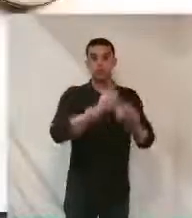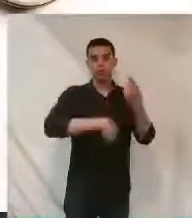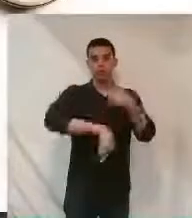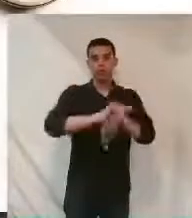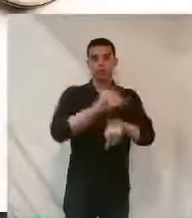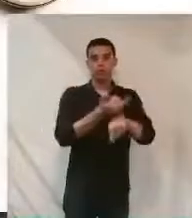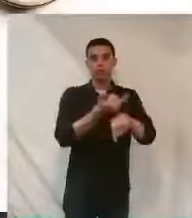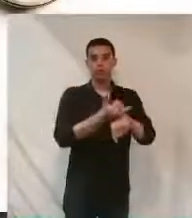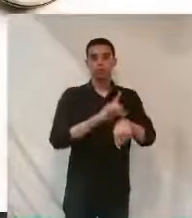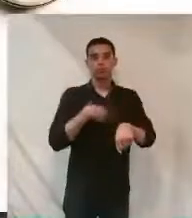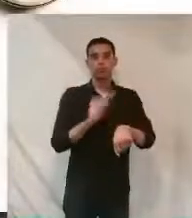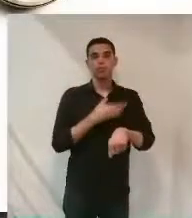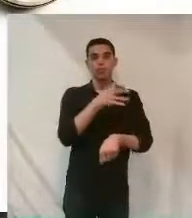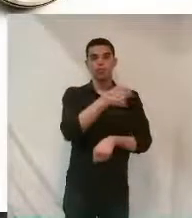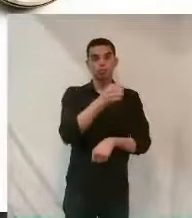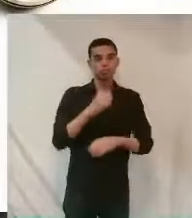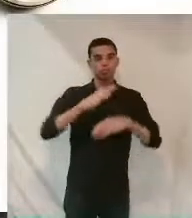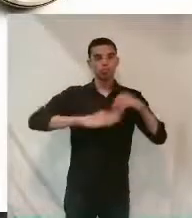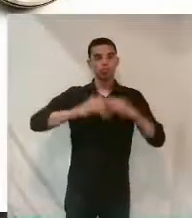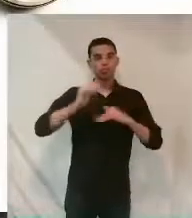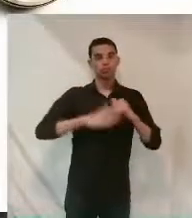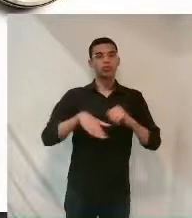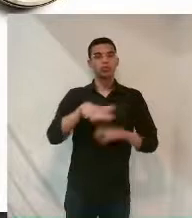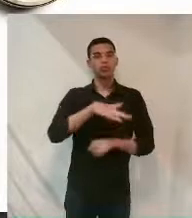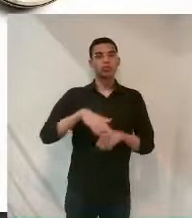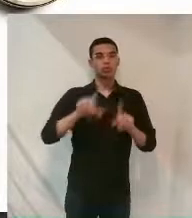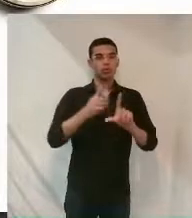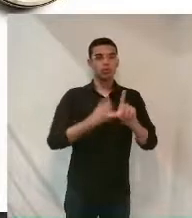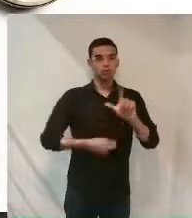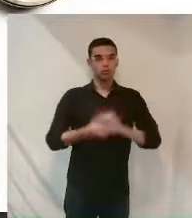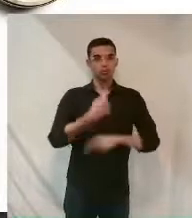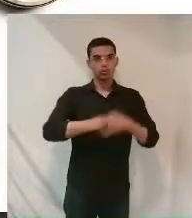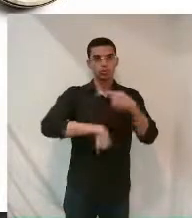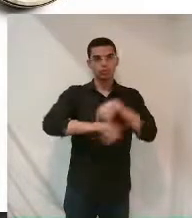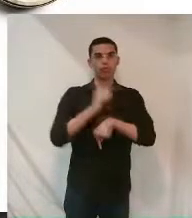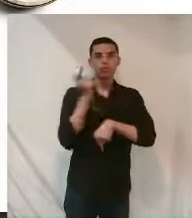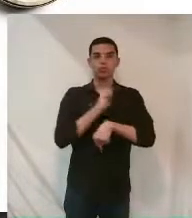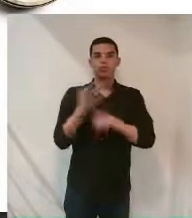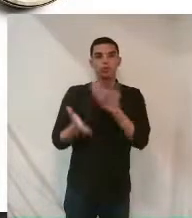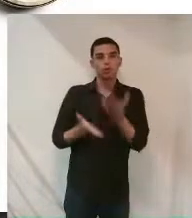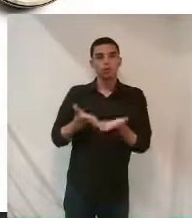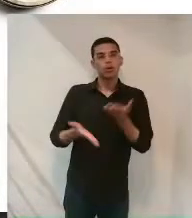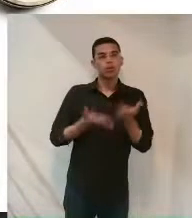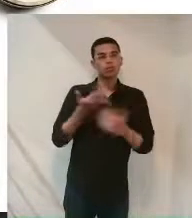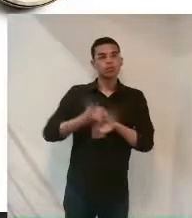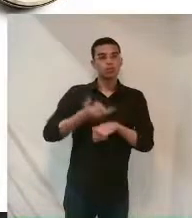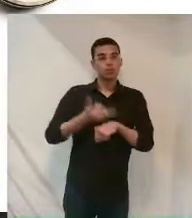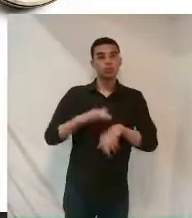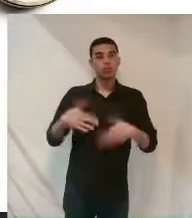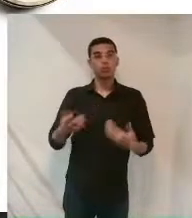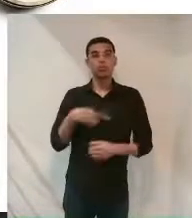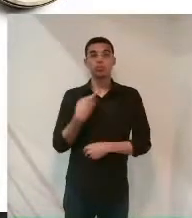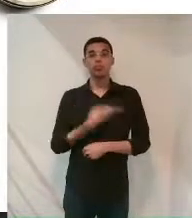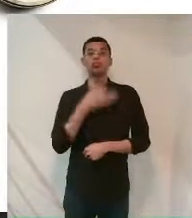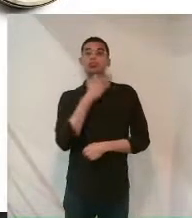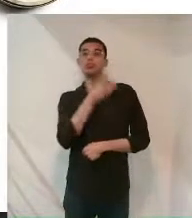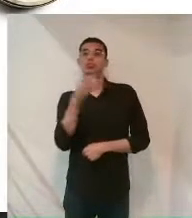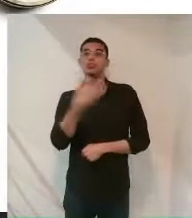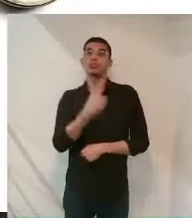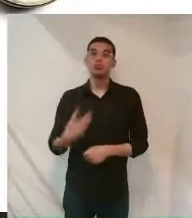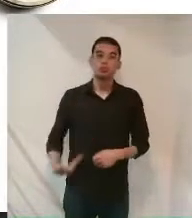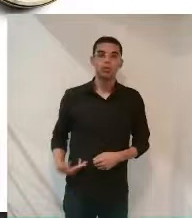sistema de logística reversa, conhecendo a parte governo, usuário de embalagem,